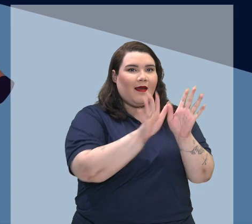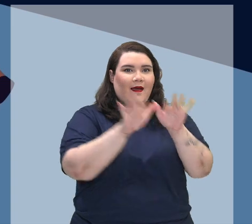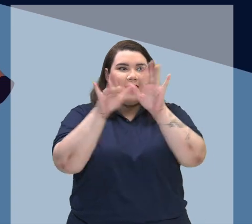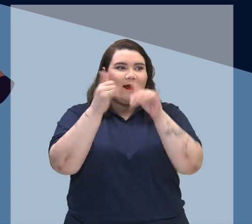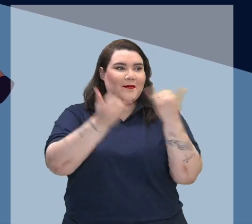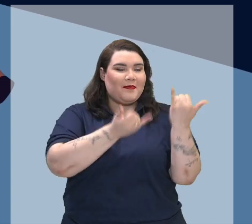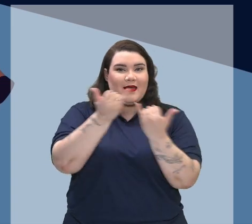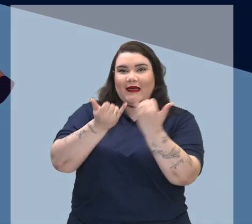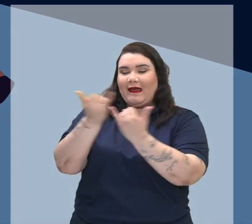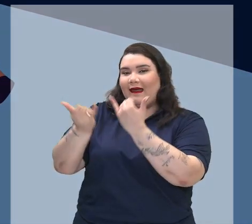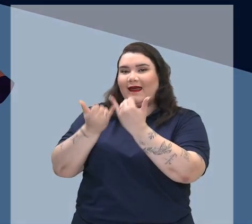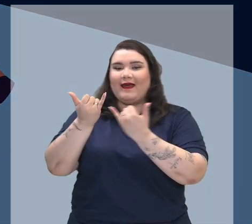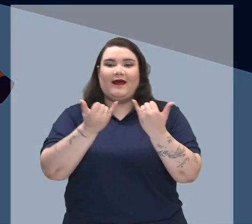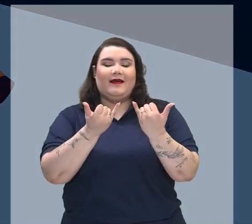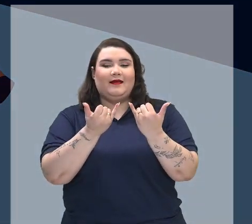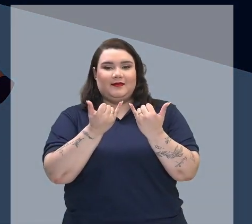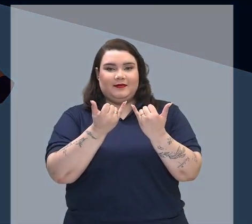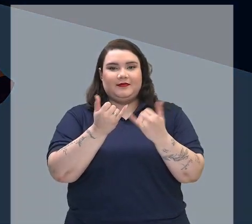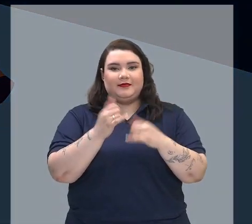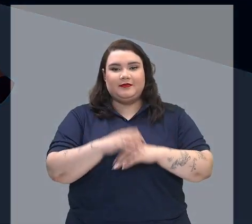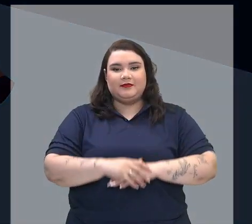borboletas.